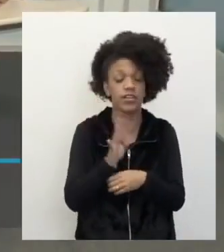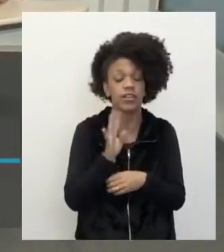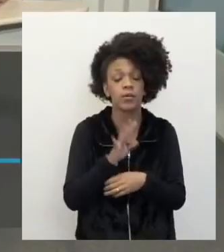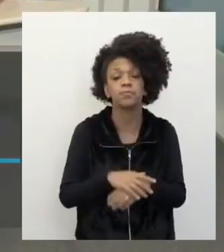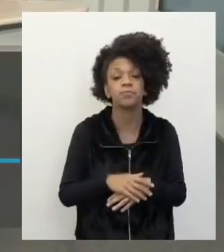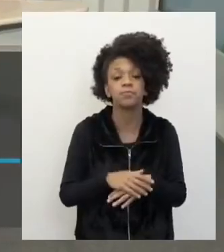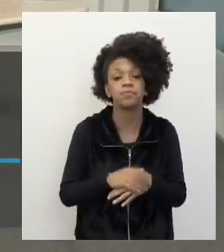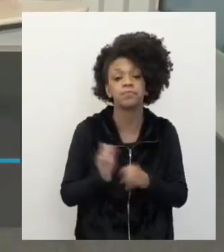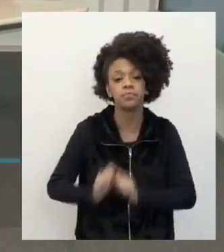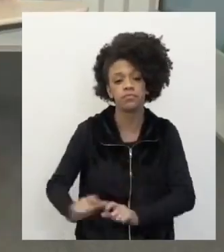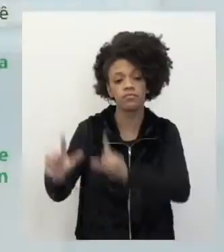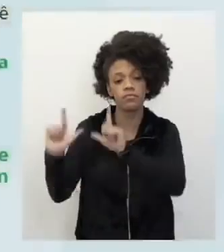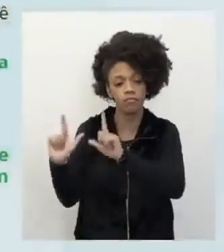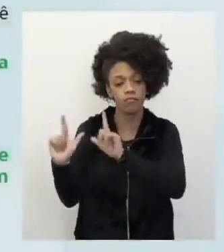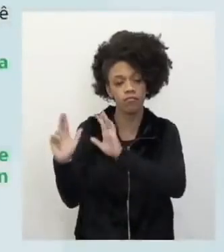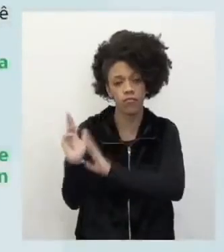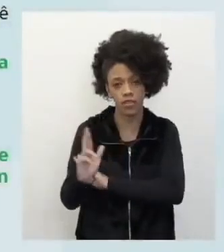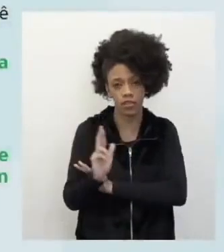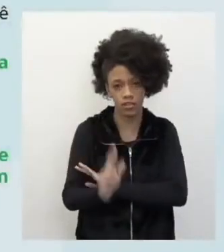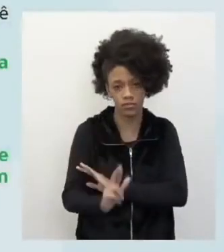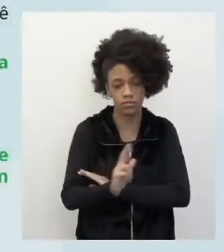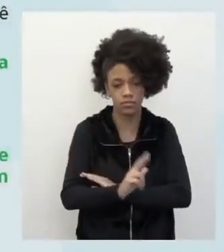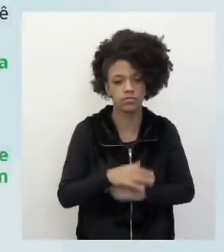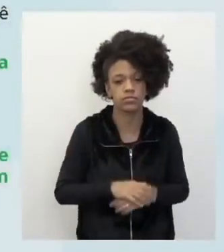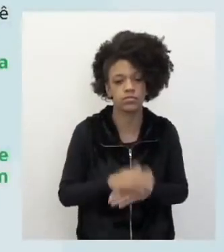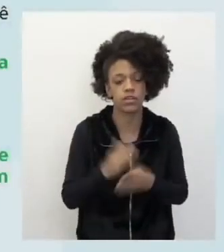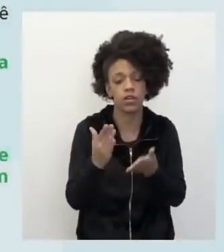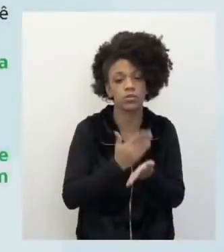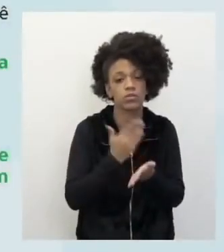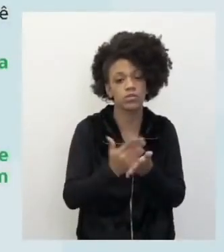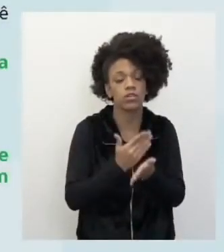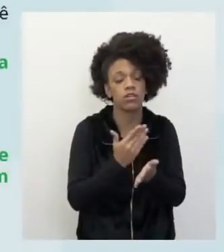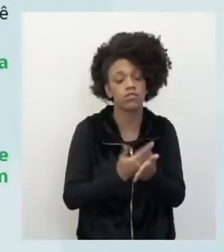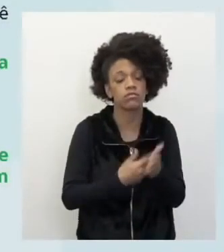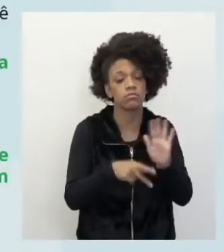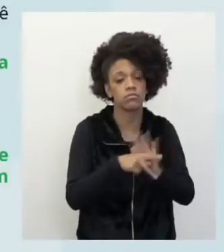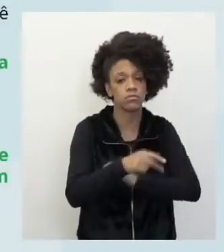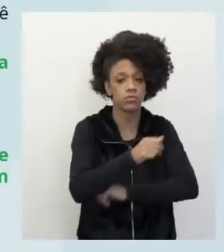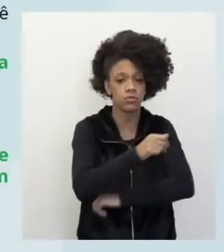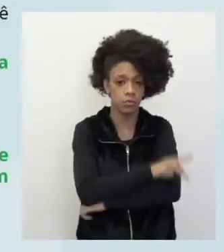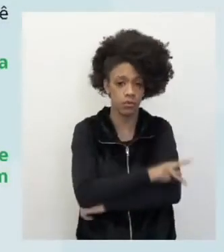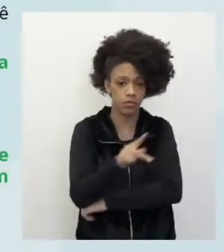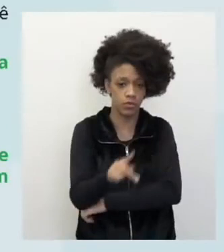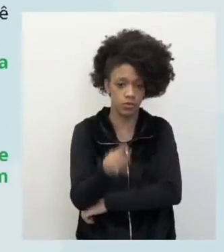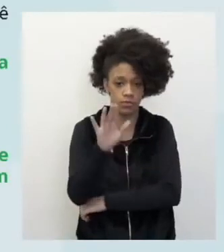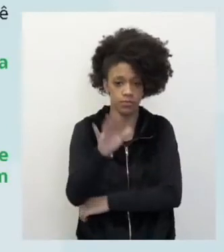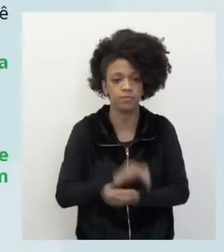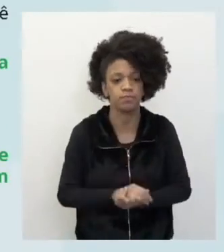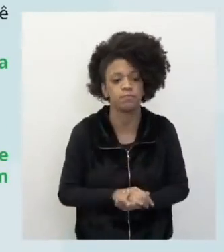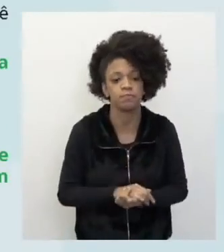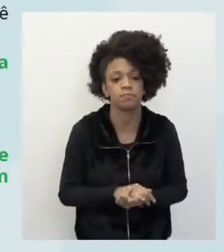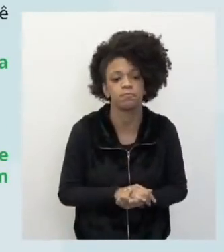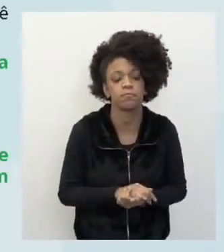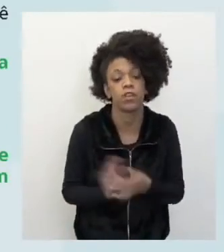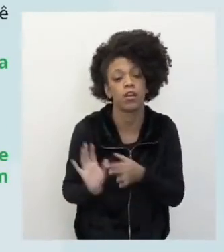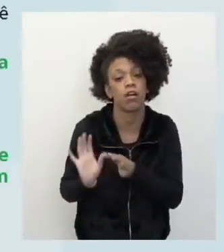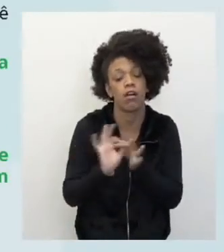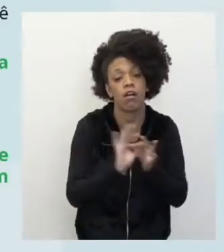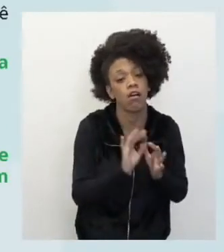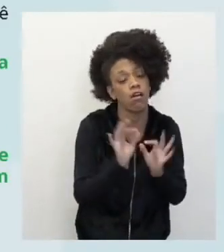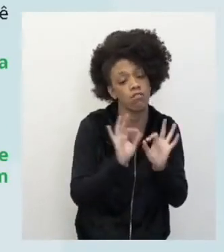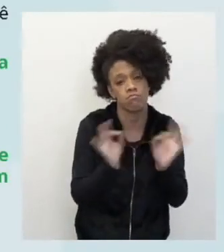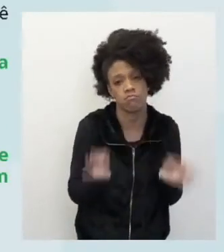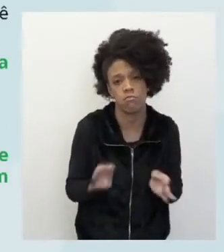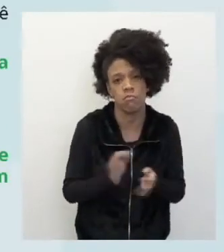Olha, coloca aí na telinha as respostas que estão lá no caderno do professor. Então, assim, vou falar rapidamente. A relação é